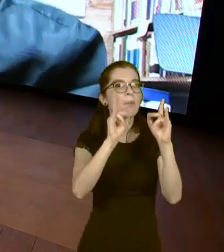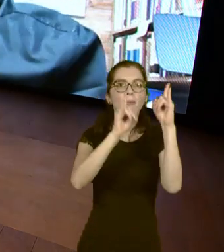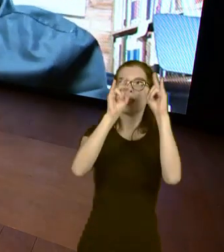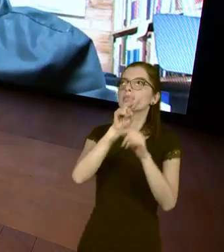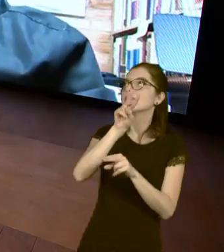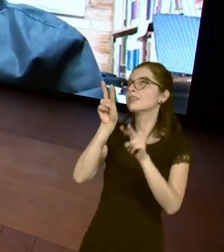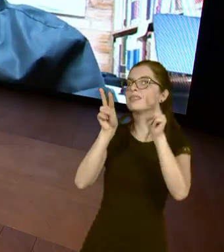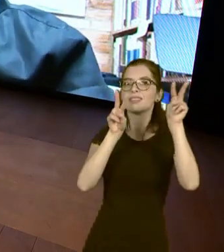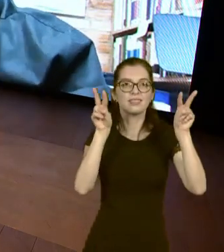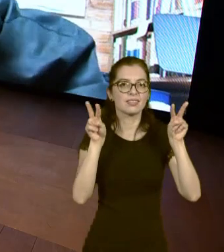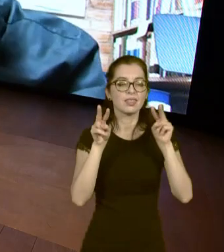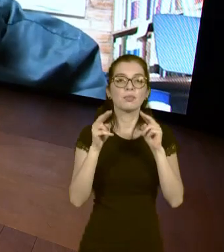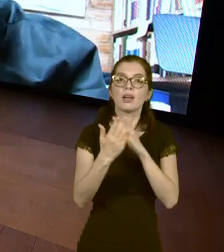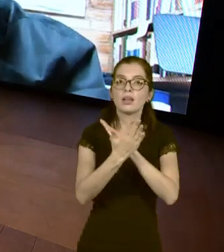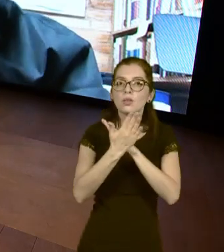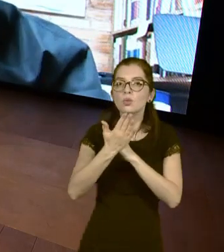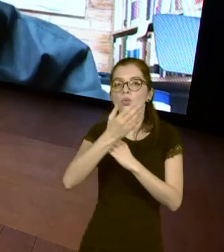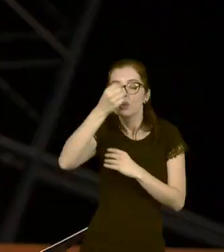muros,